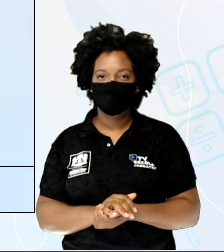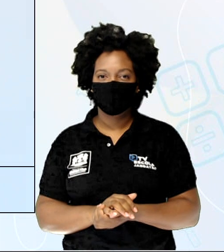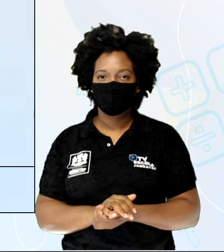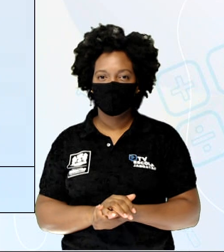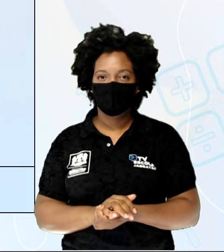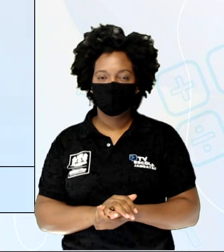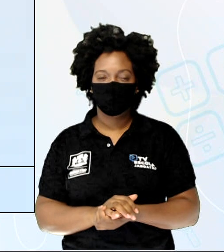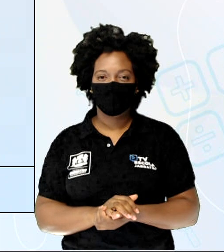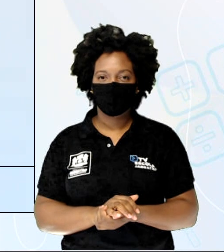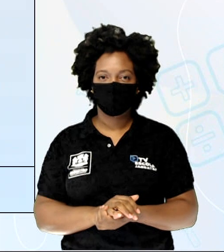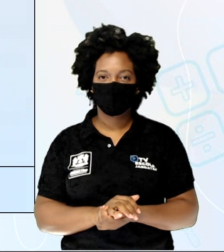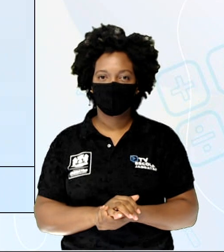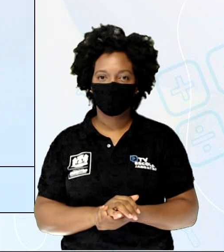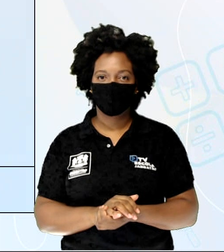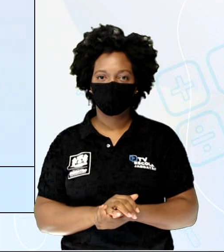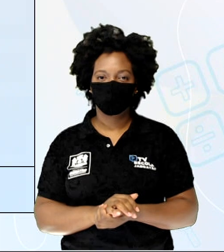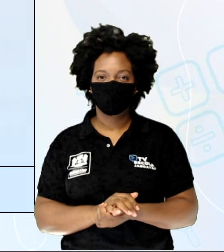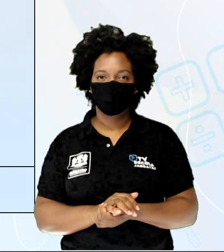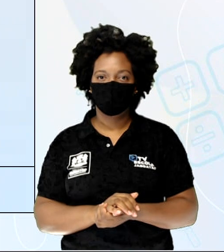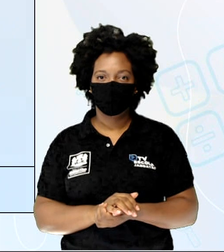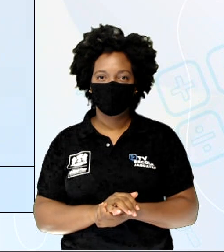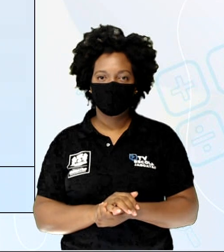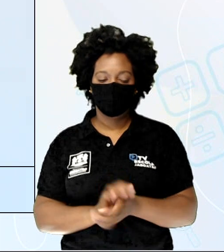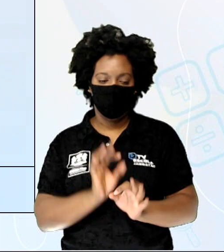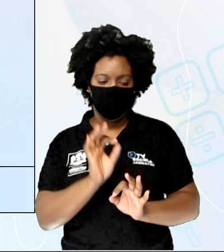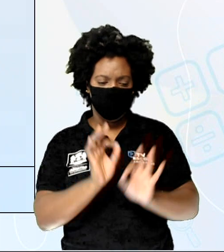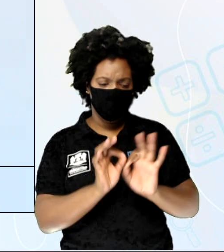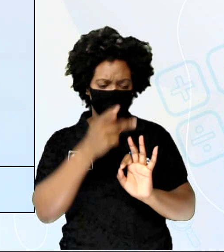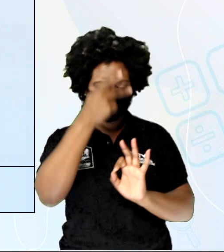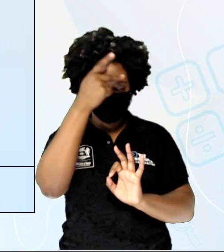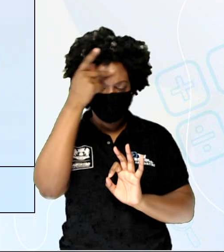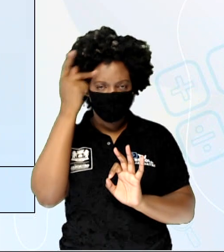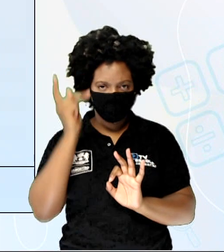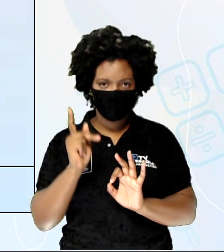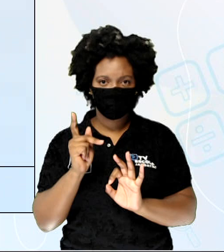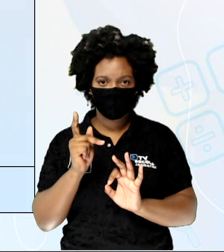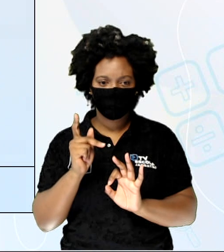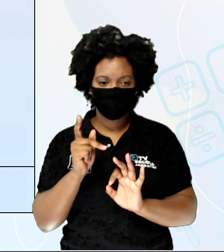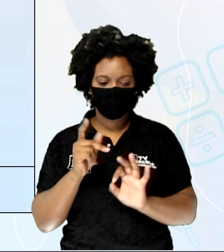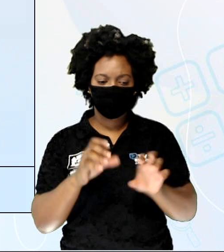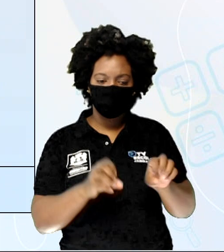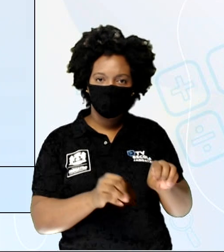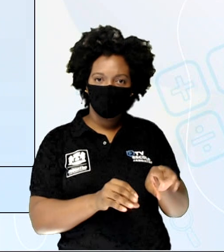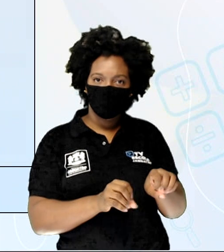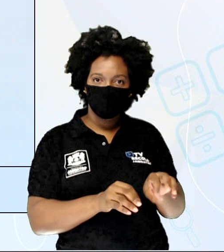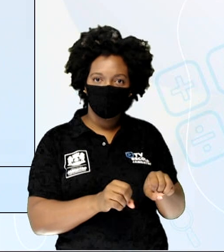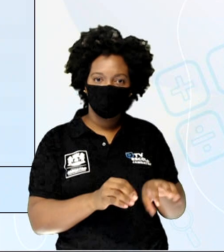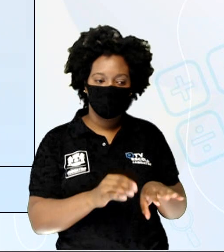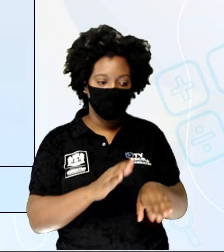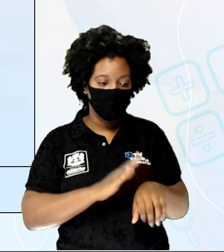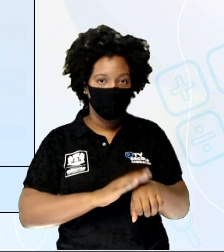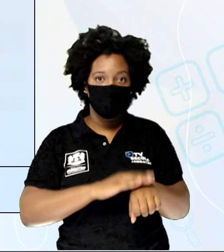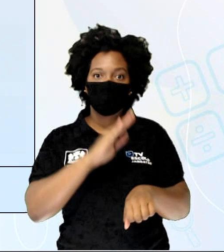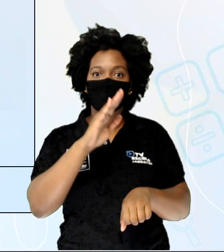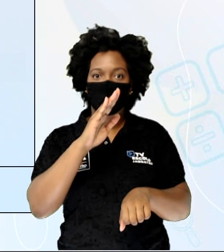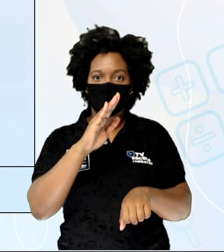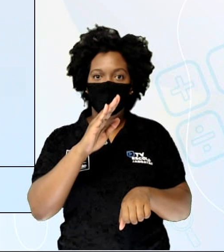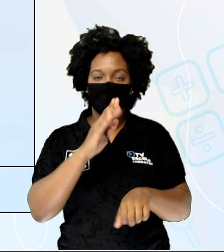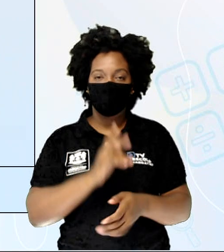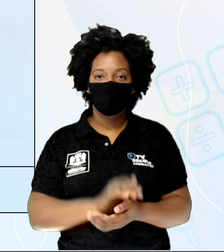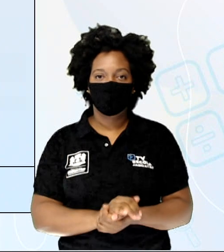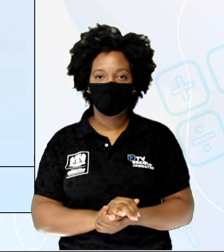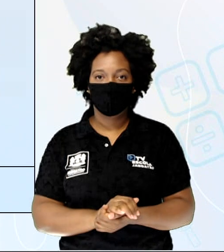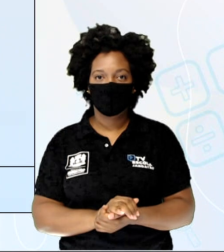se propõem a colocar a situação dos seus indivíduos. Eles têm uma educação avançada. O que é que eles têm mais?